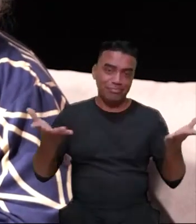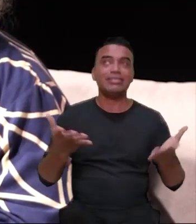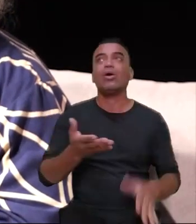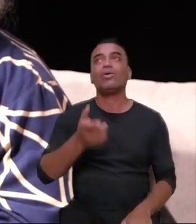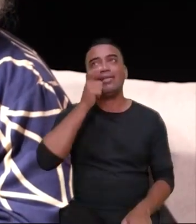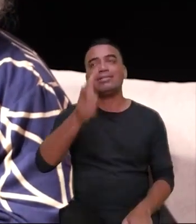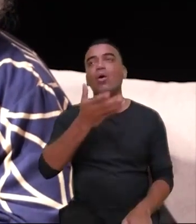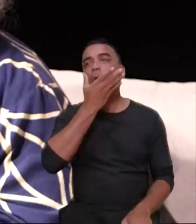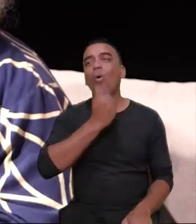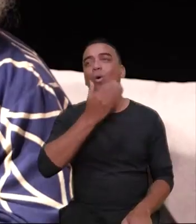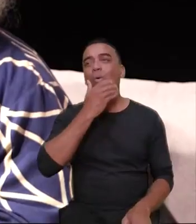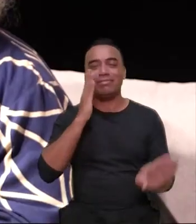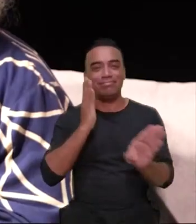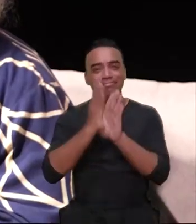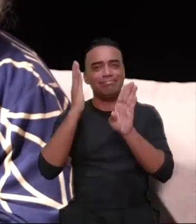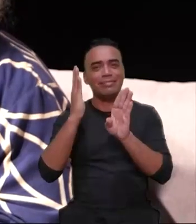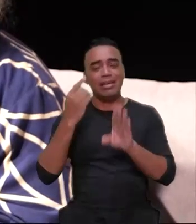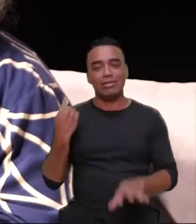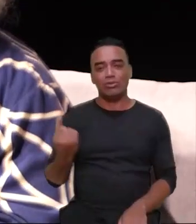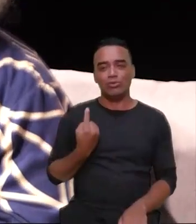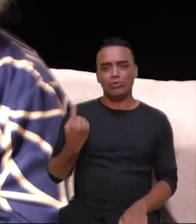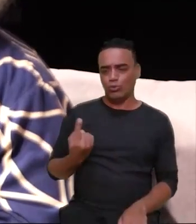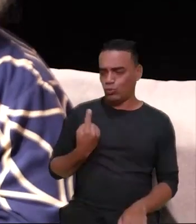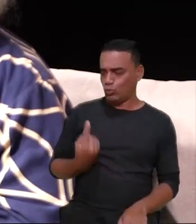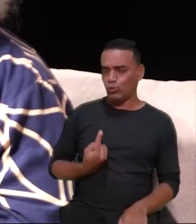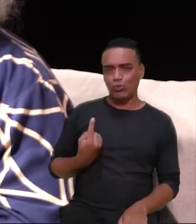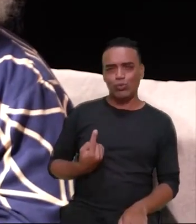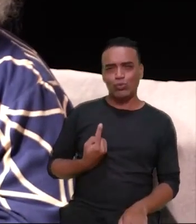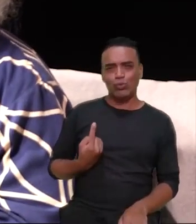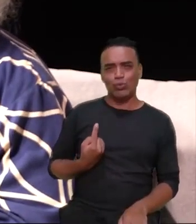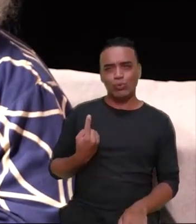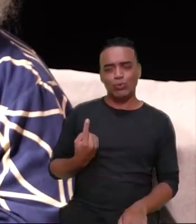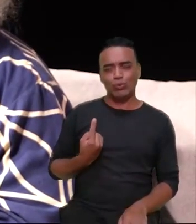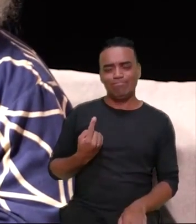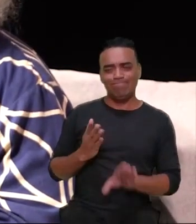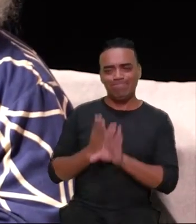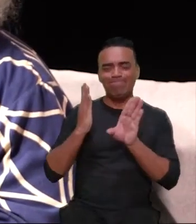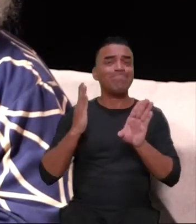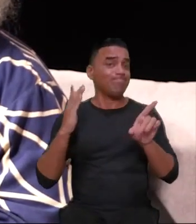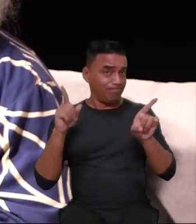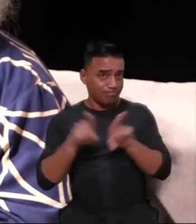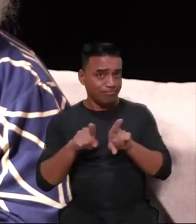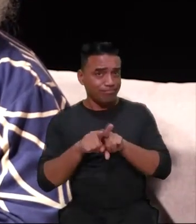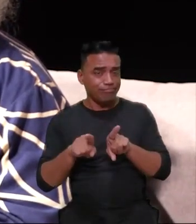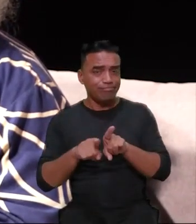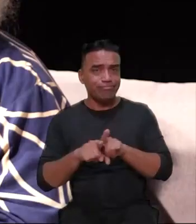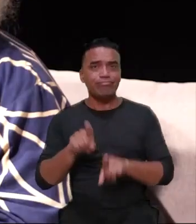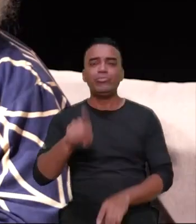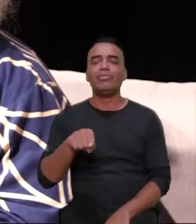esse homem descobre a solidão dele e descobre